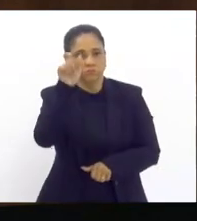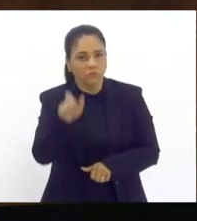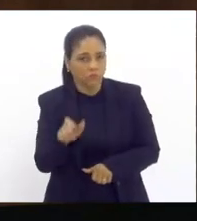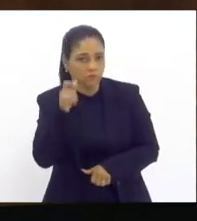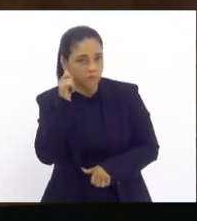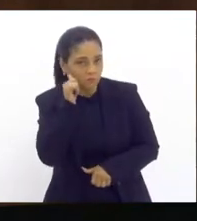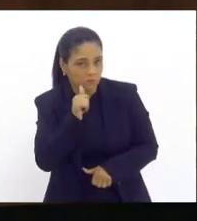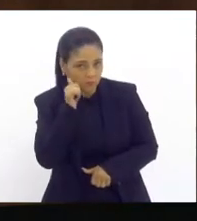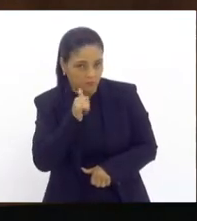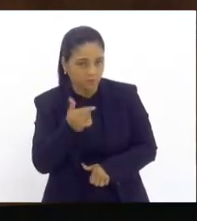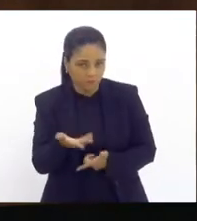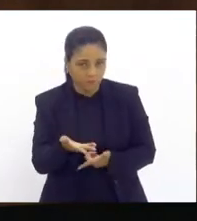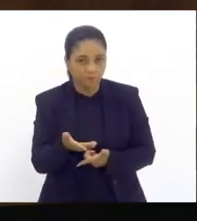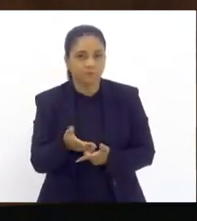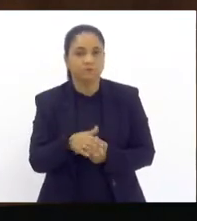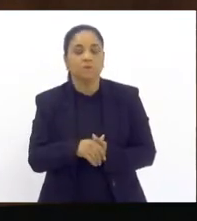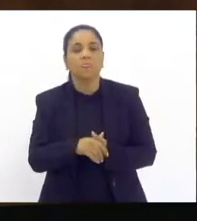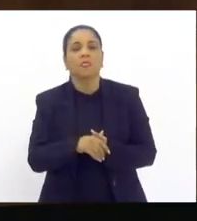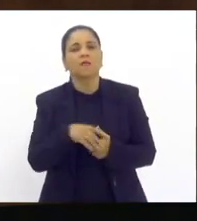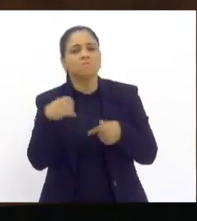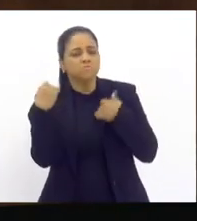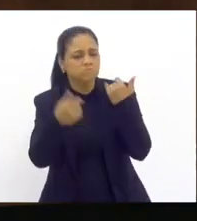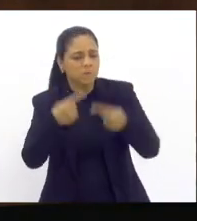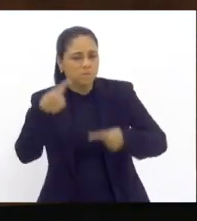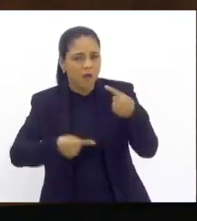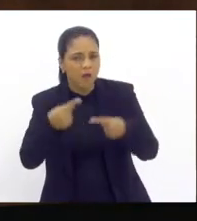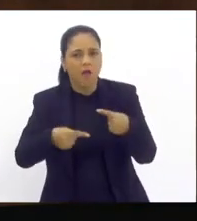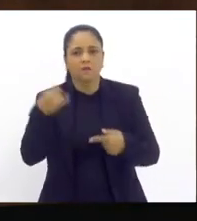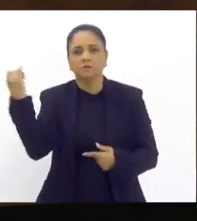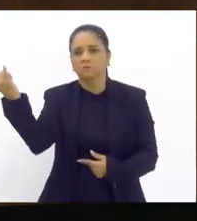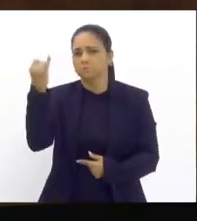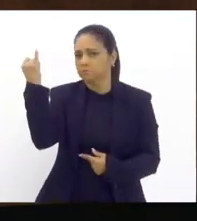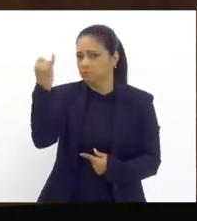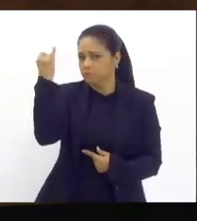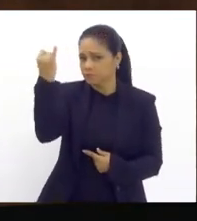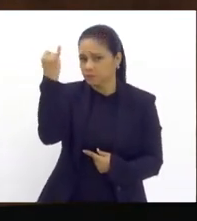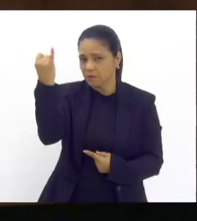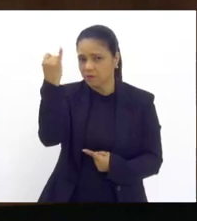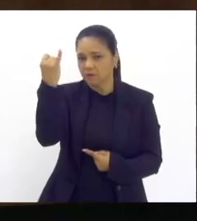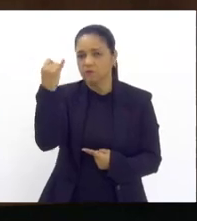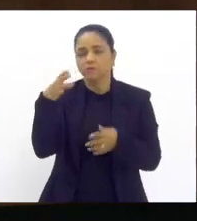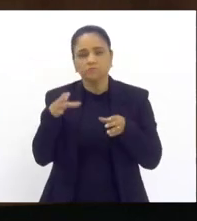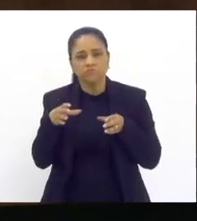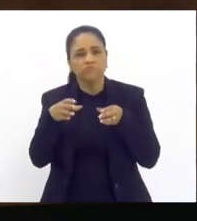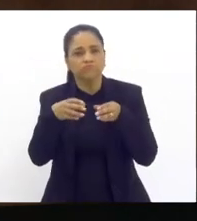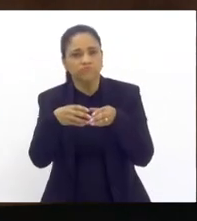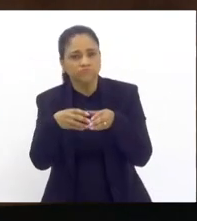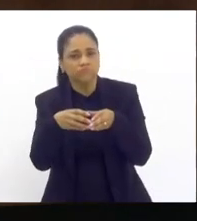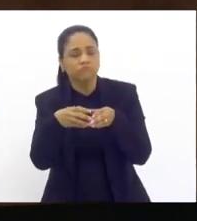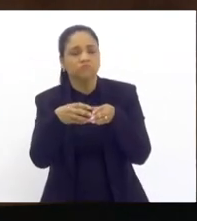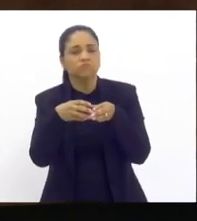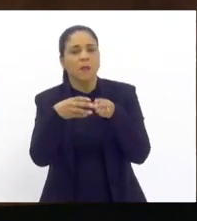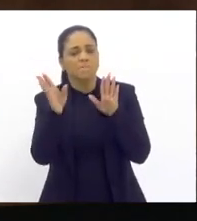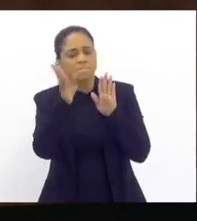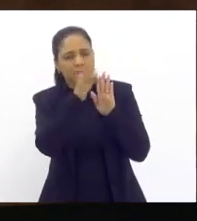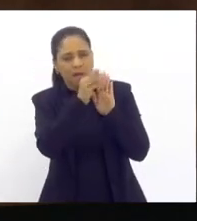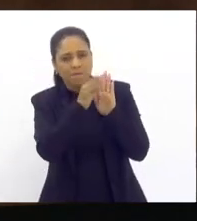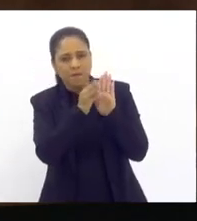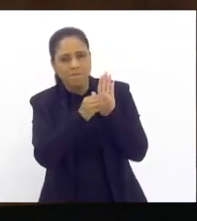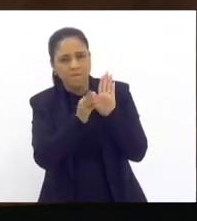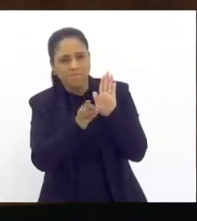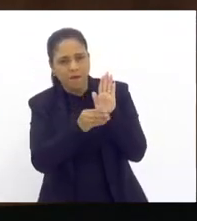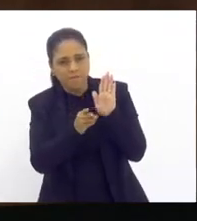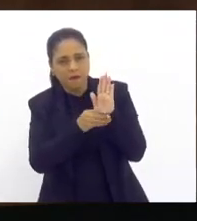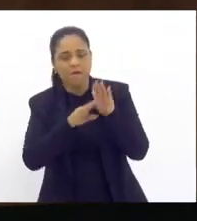debate importantíssimo. A gente precisa trazer todo um conjunto de construção para que essas